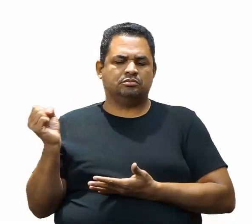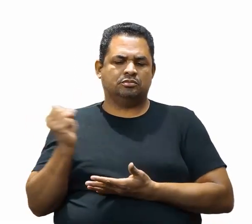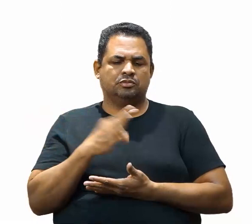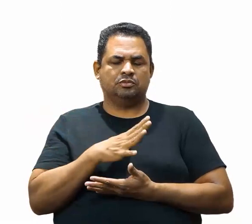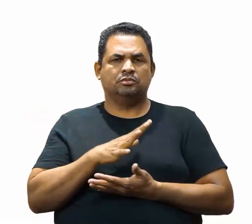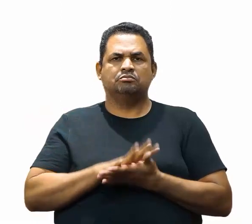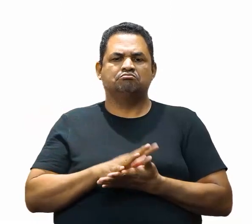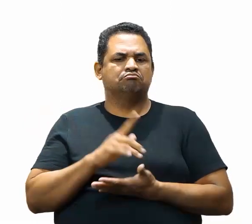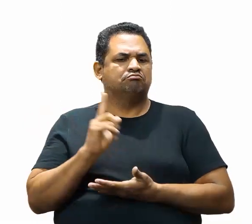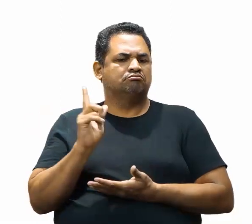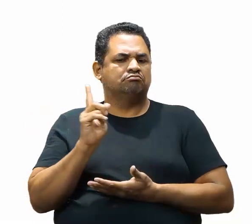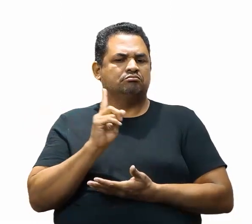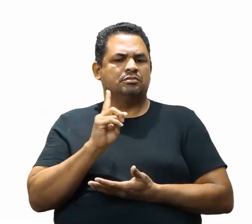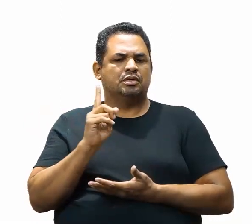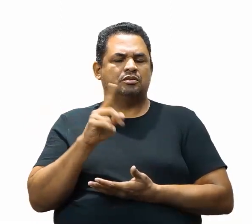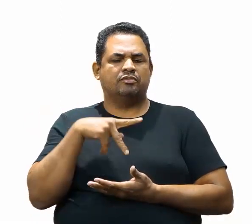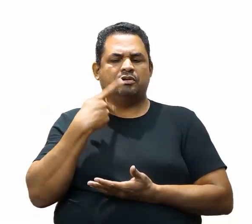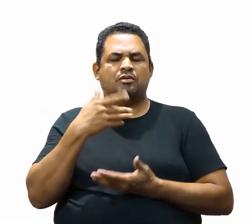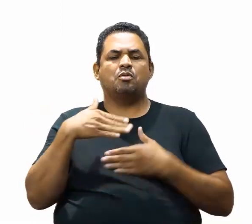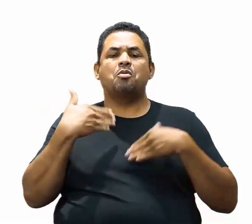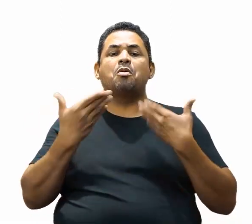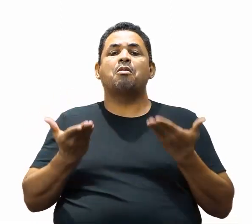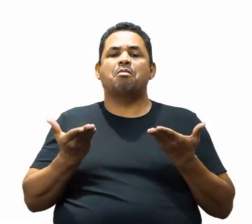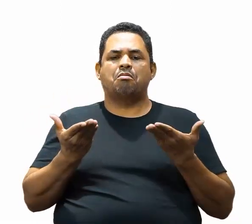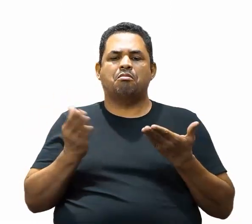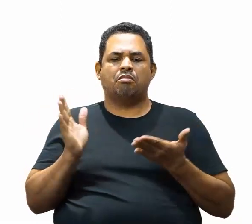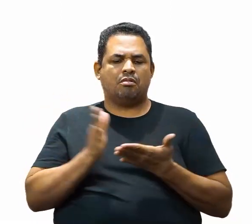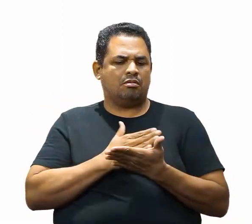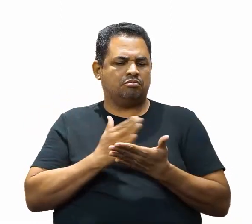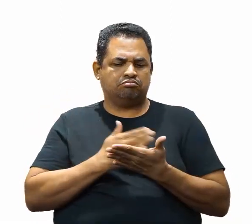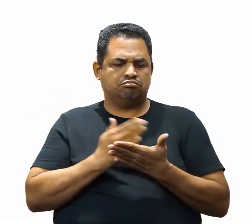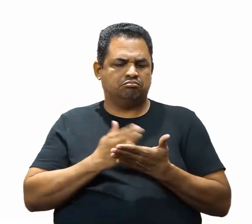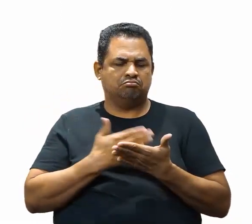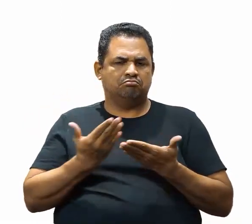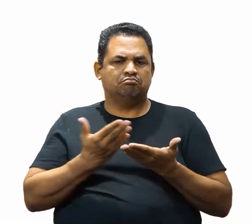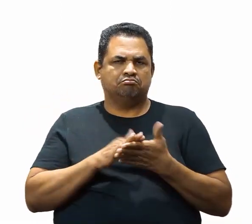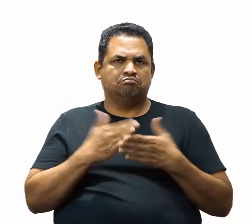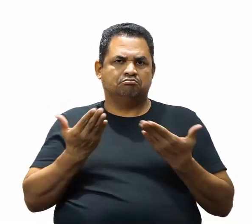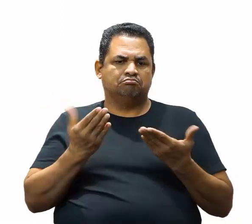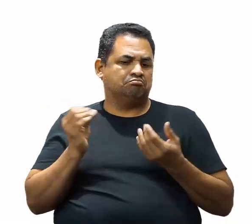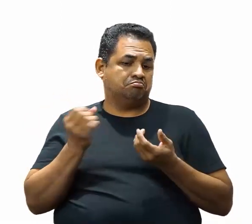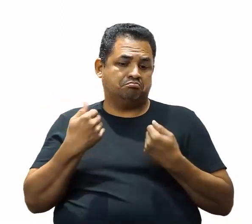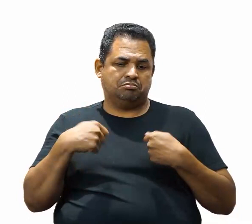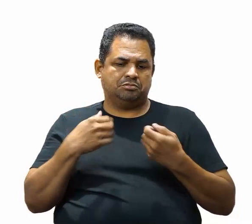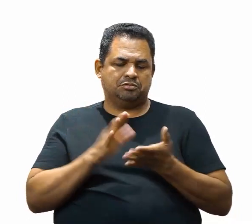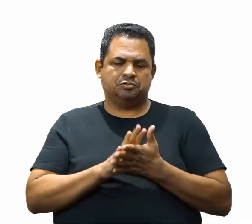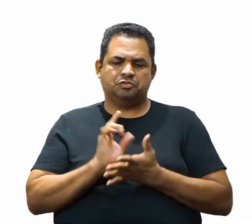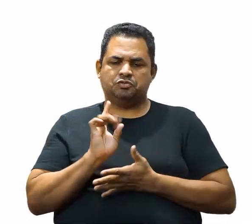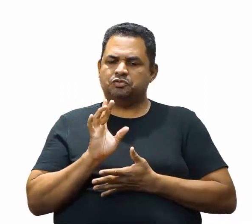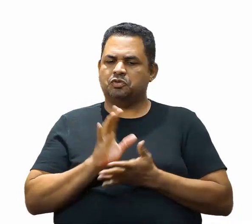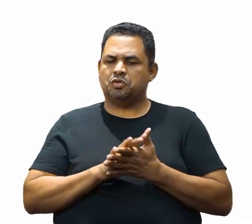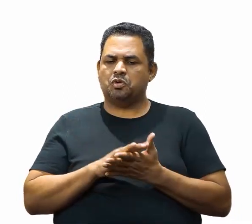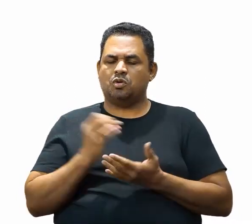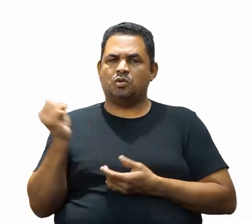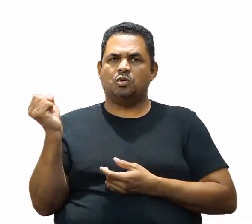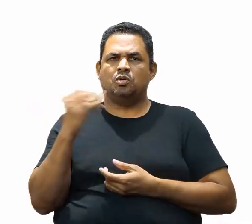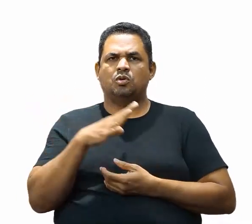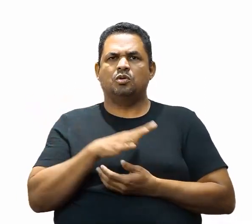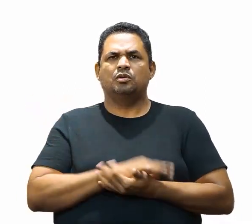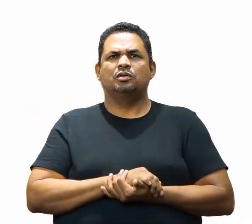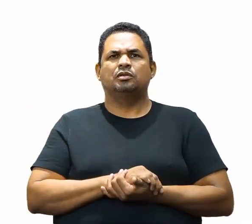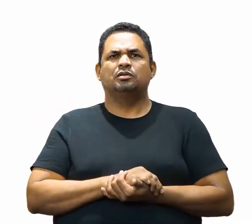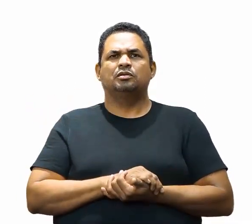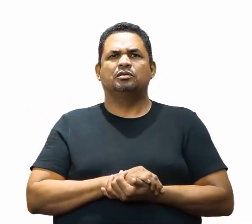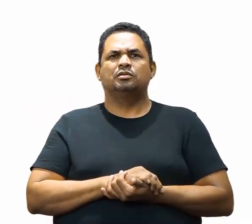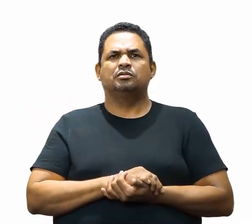estou especificando que caderno que é. É qualquer caderno, desde que ele seja novo. Novo. Compré unos